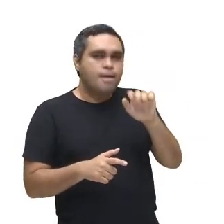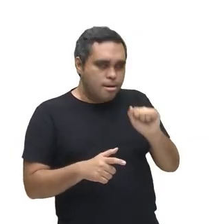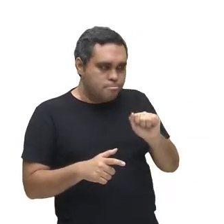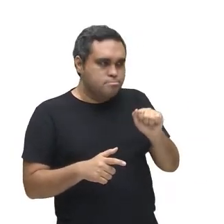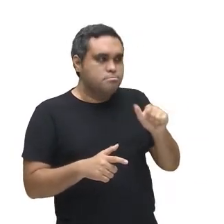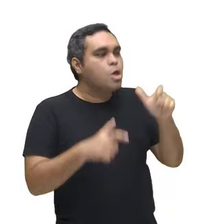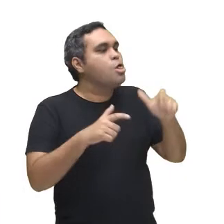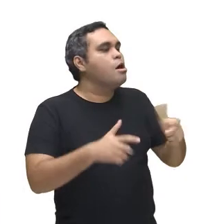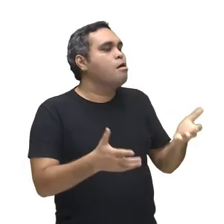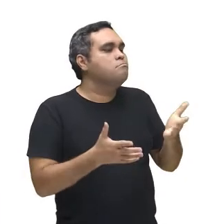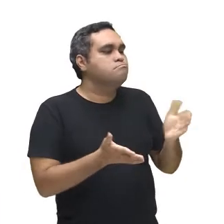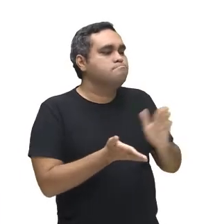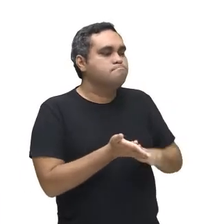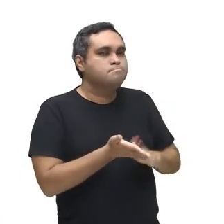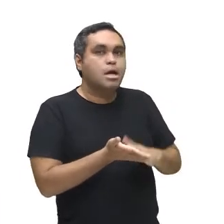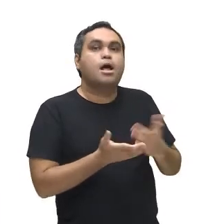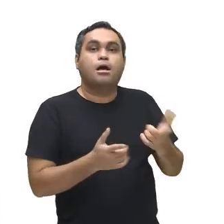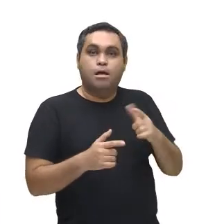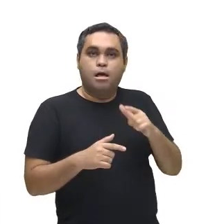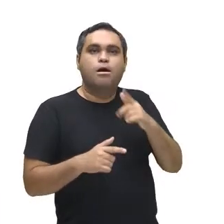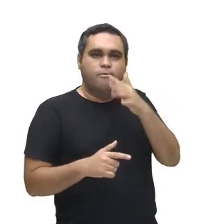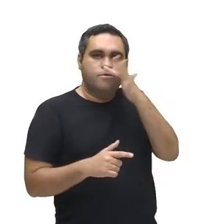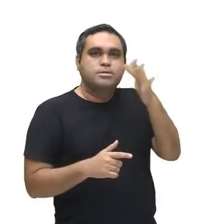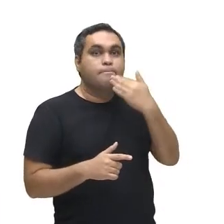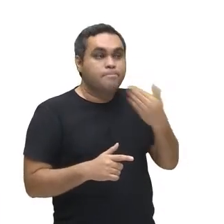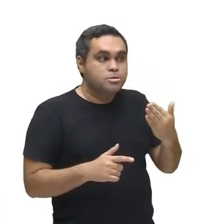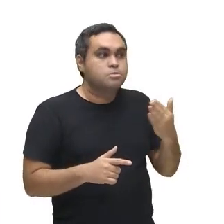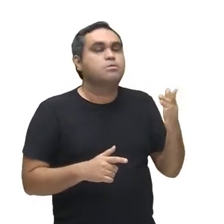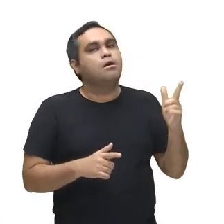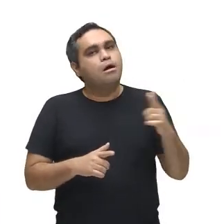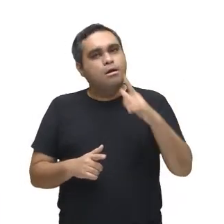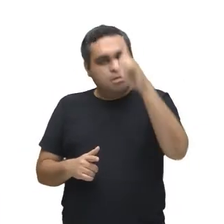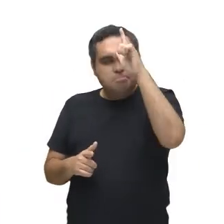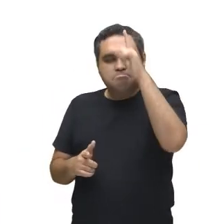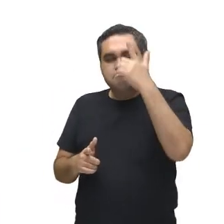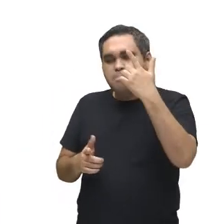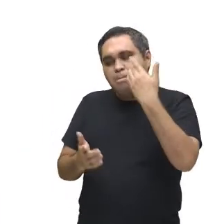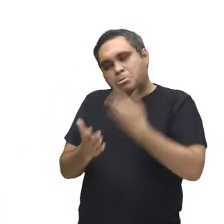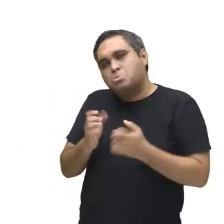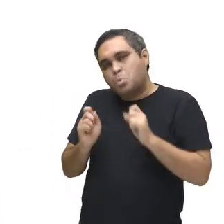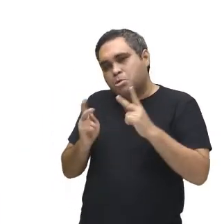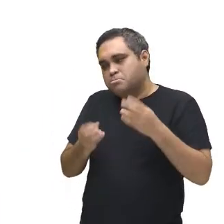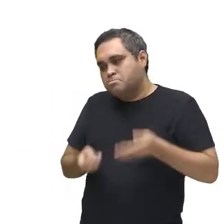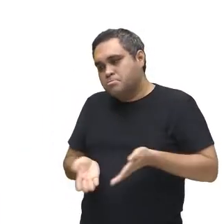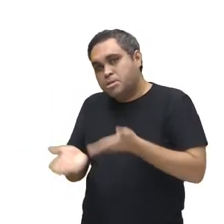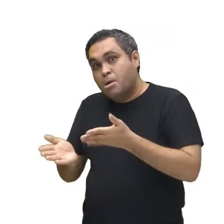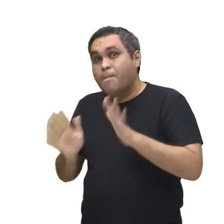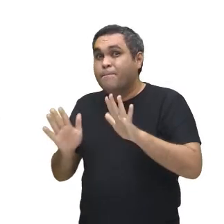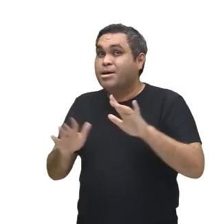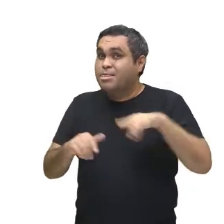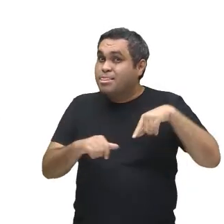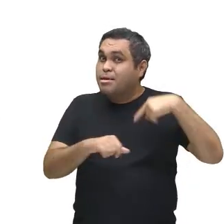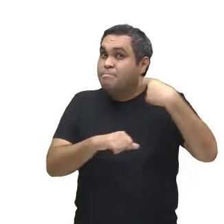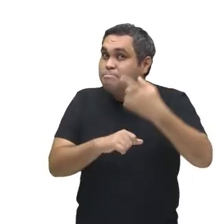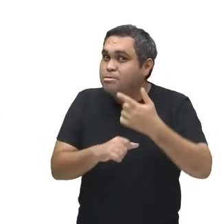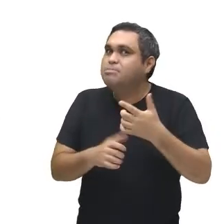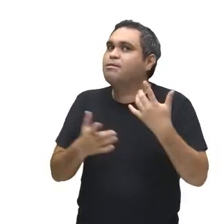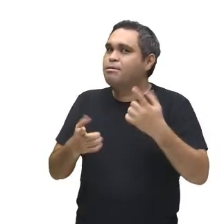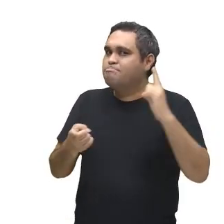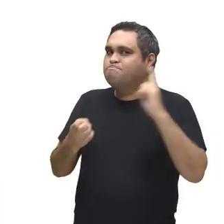de revanchismo pelos franceses em relação aos alemãos. Vamos lá, gente, onde eu parei?